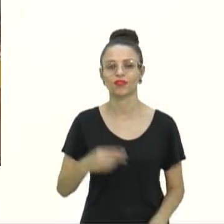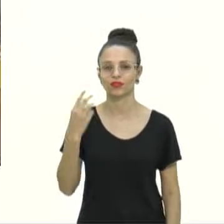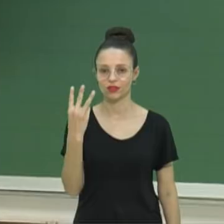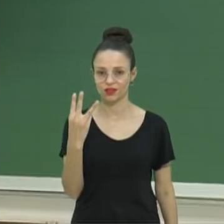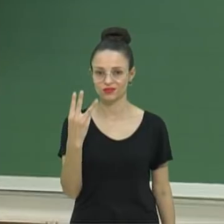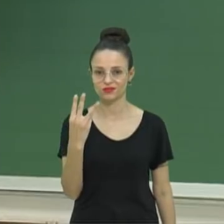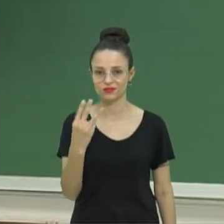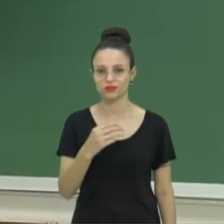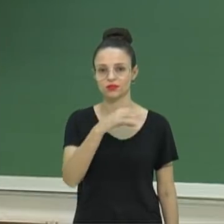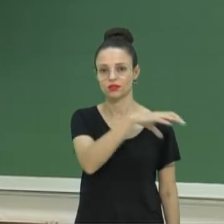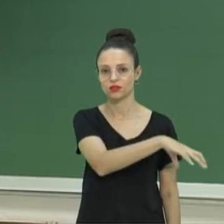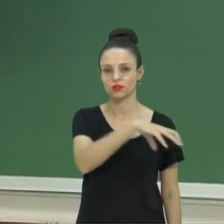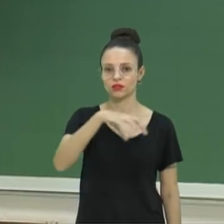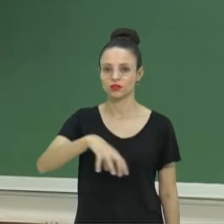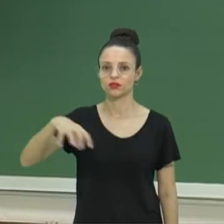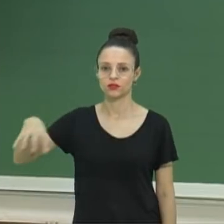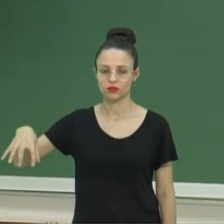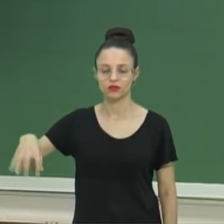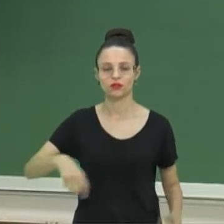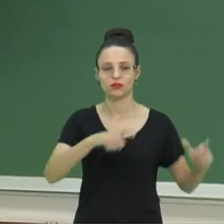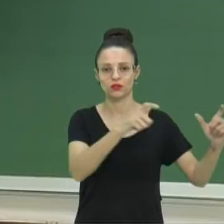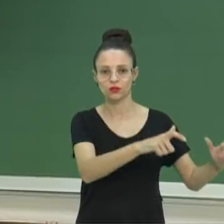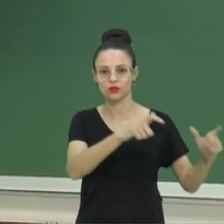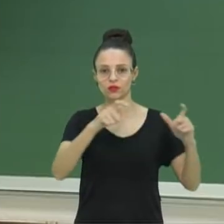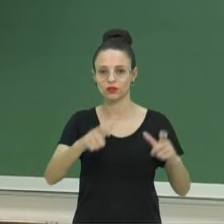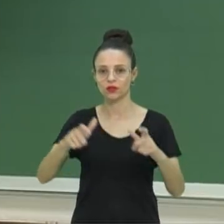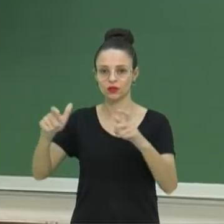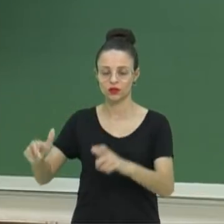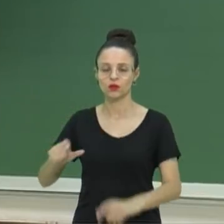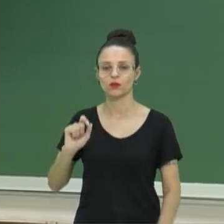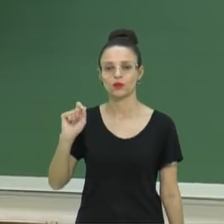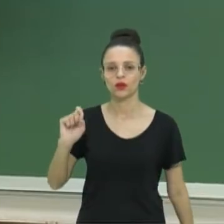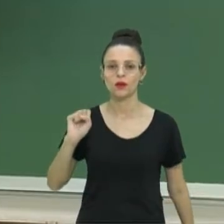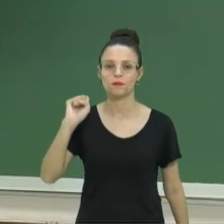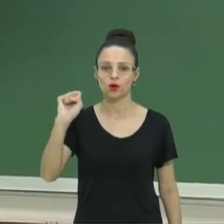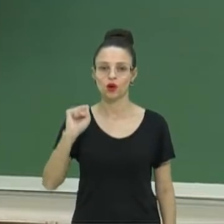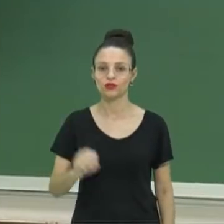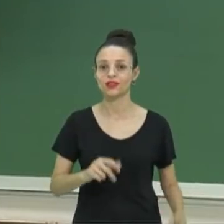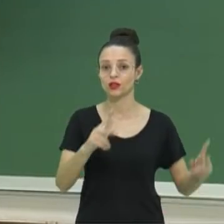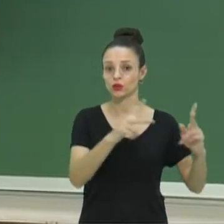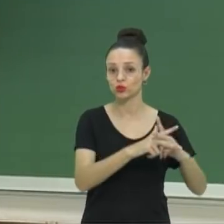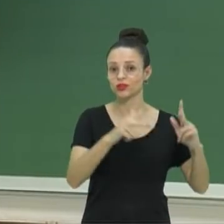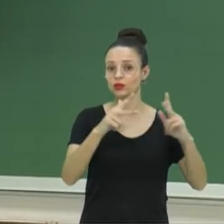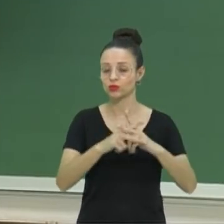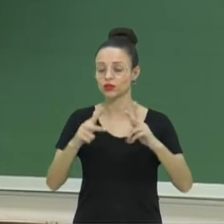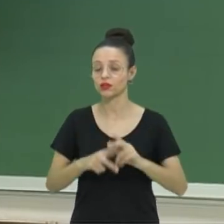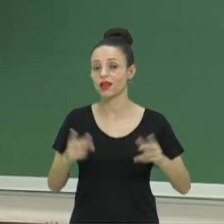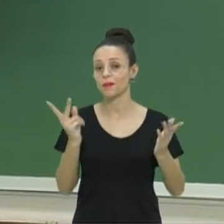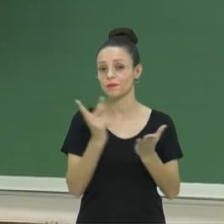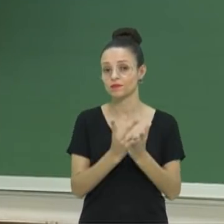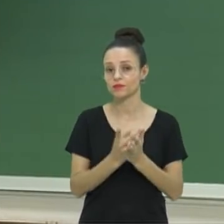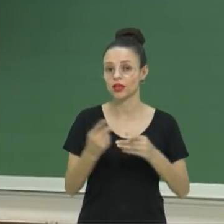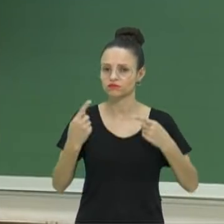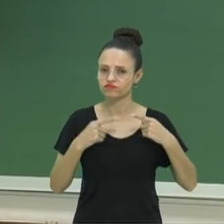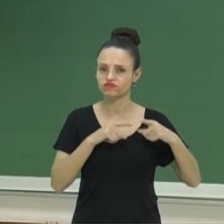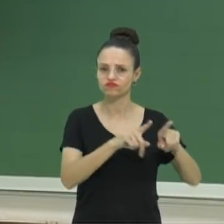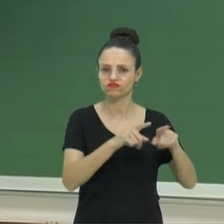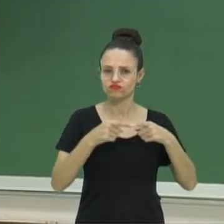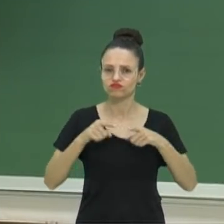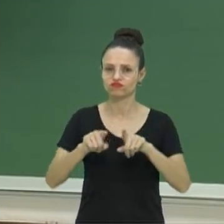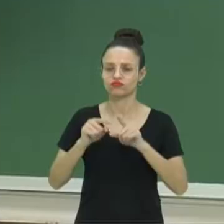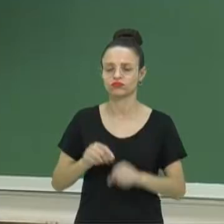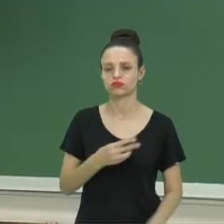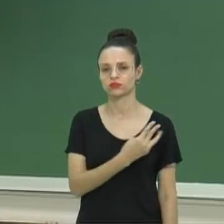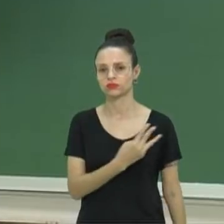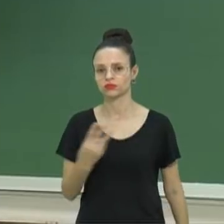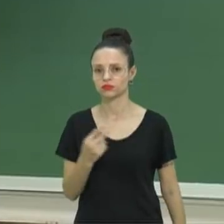3 espaços, 3 locais diferentes, onde pode estar ocorrendo 3 lutas ao mesmo tempo, né? Então, está retratado aqui para